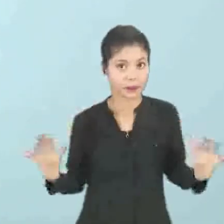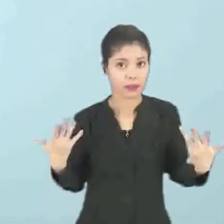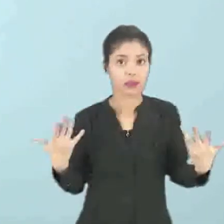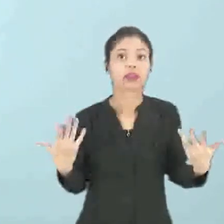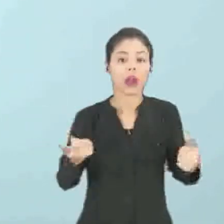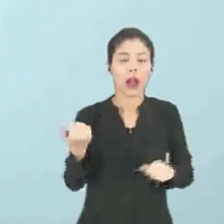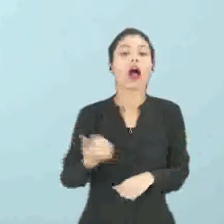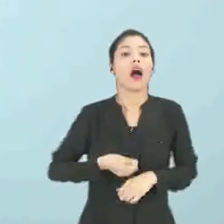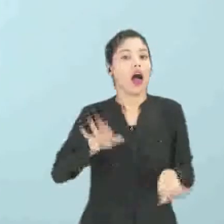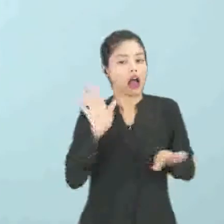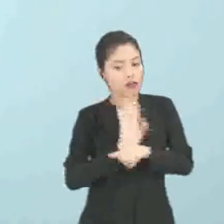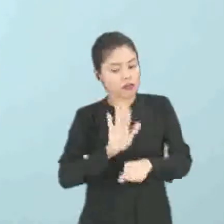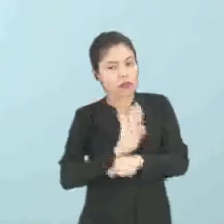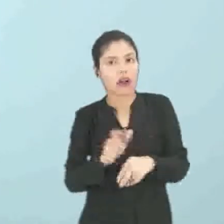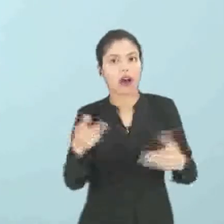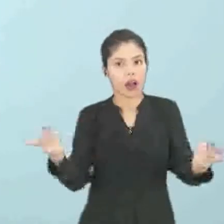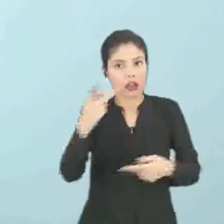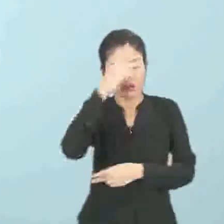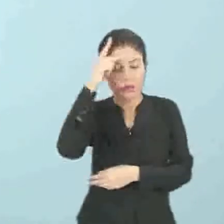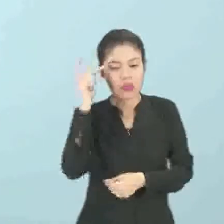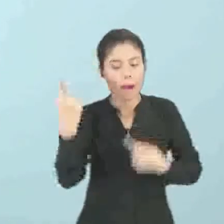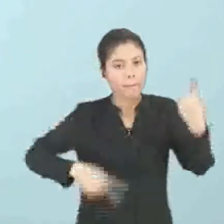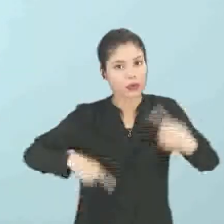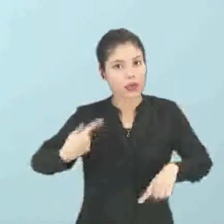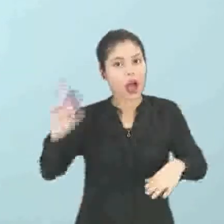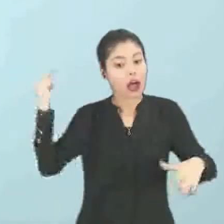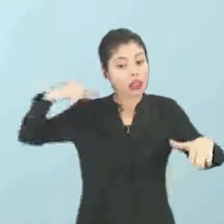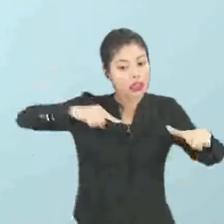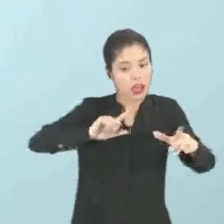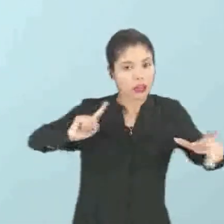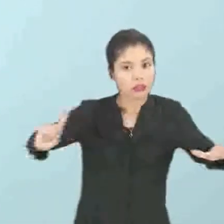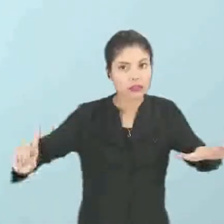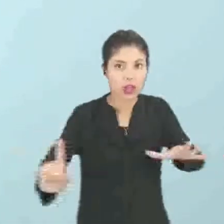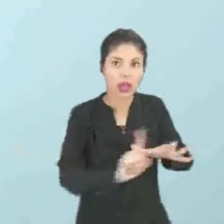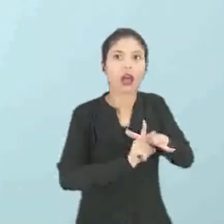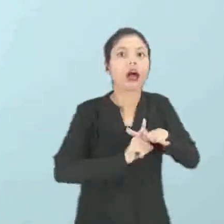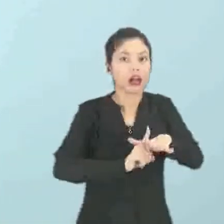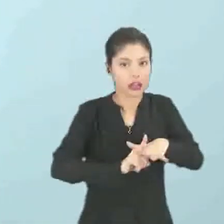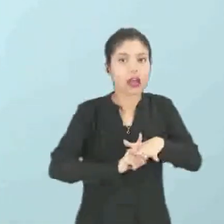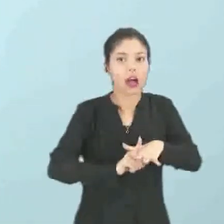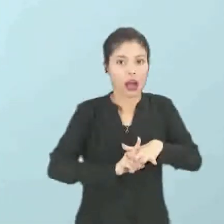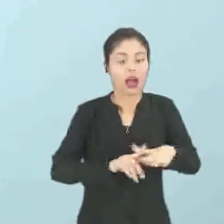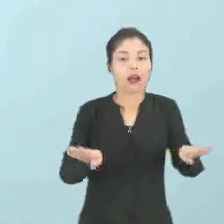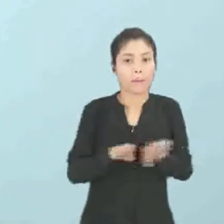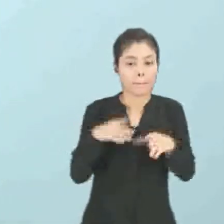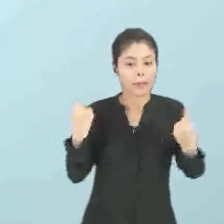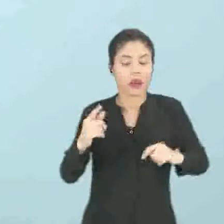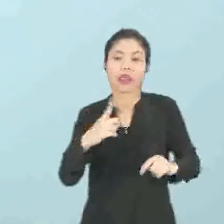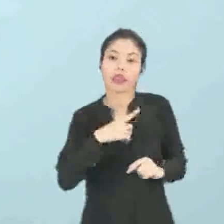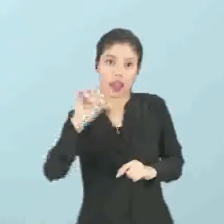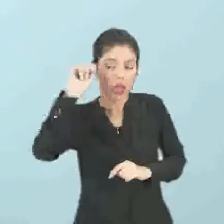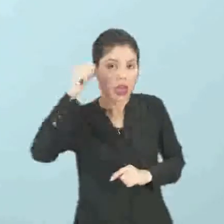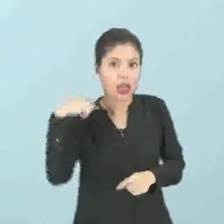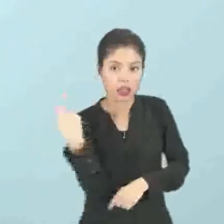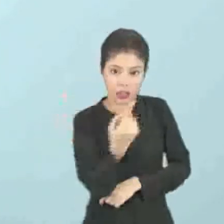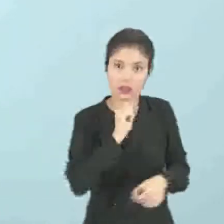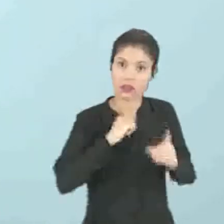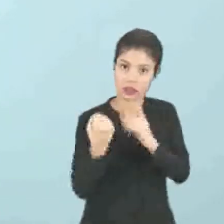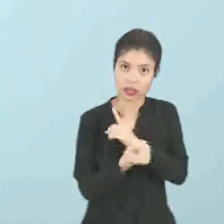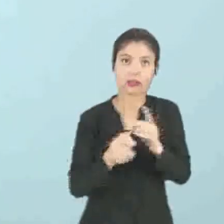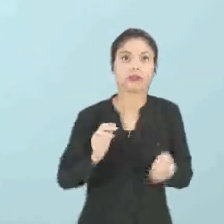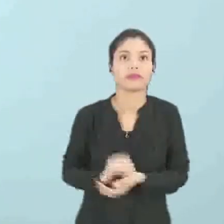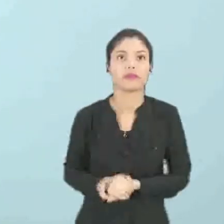ter providências, ter políticas onde os negros são inseridos. Nós já temos, mas ainda não são suficientes.